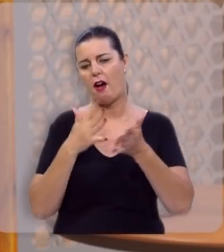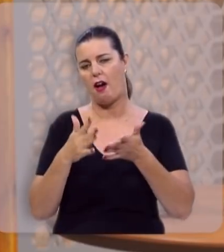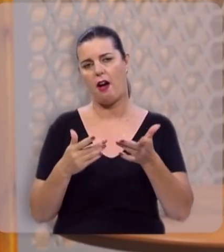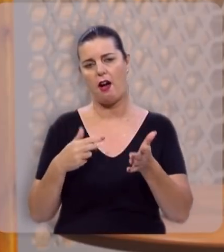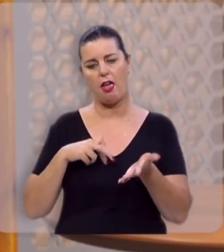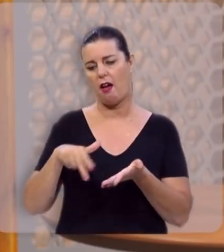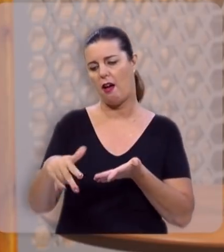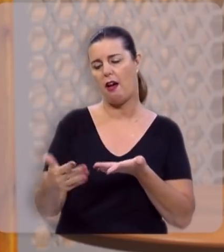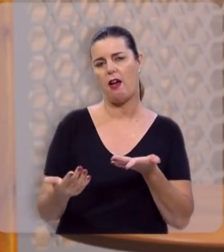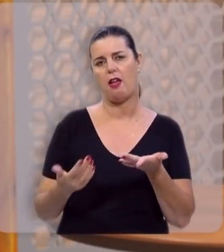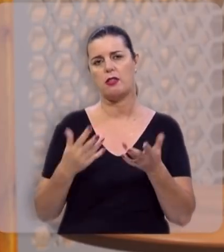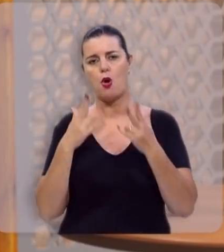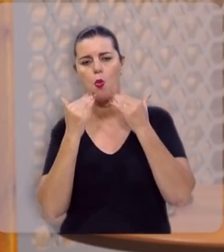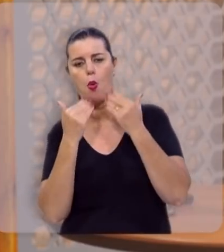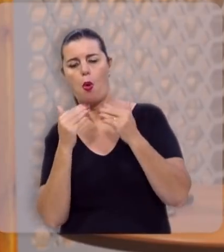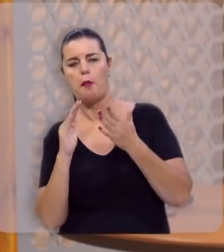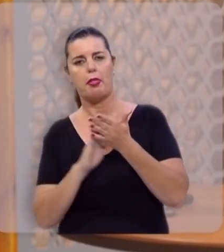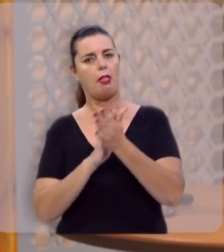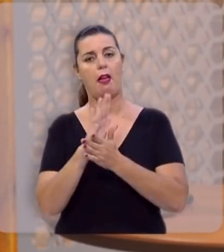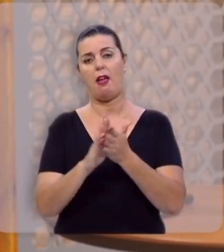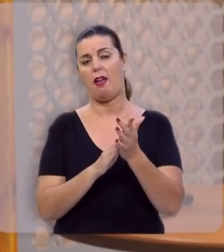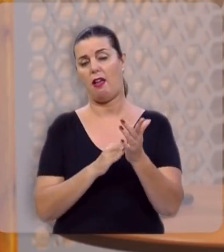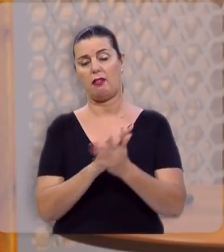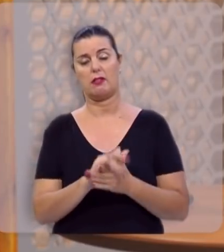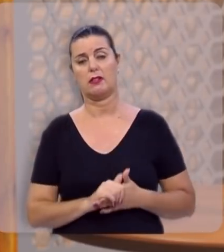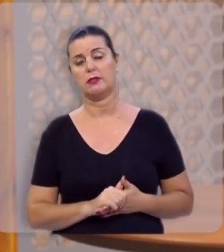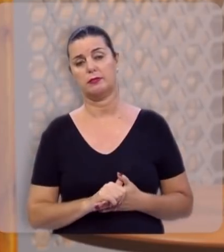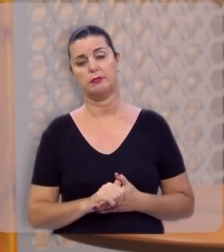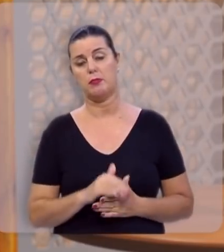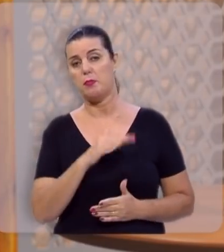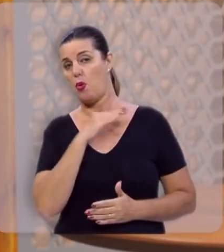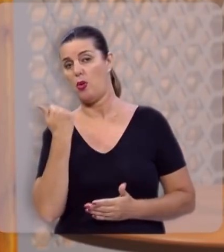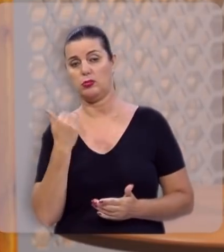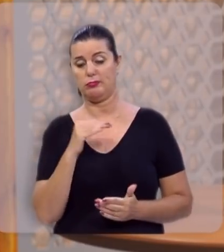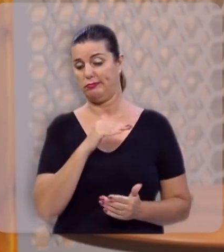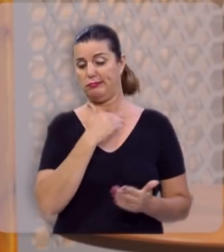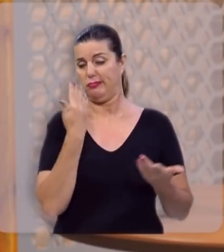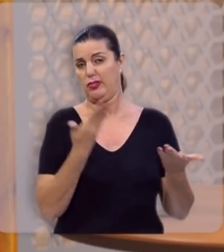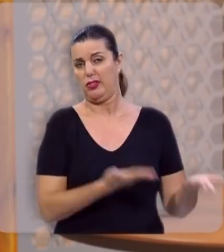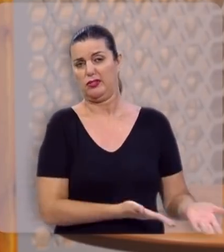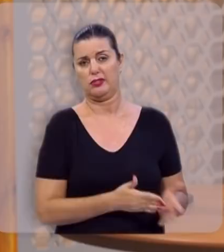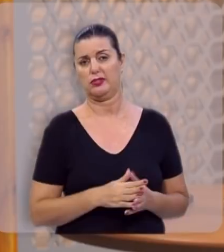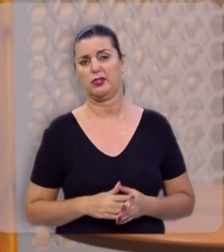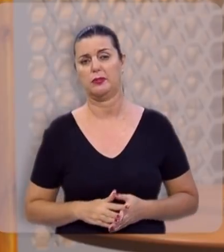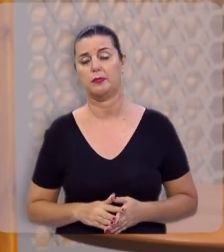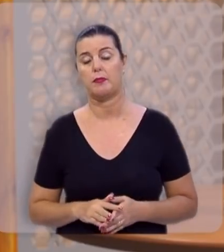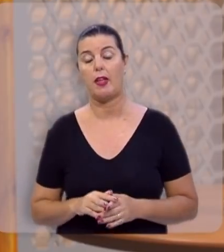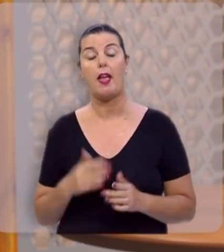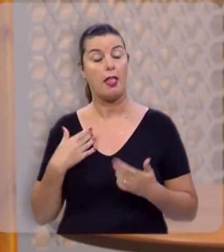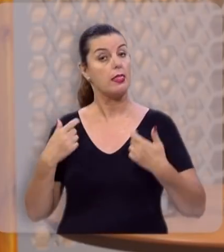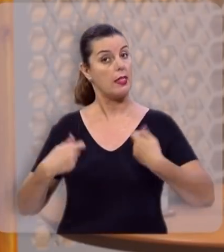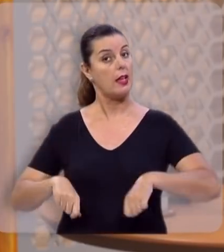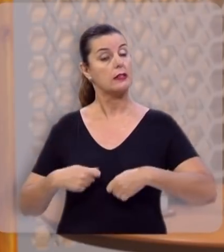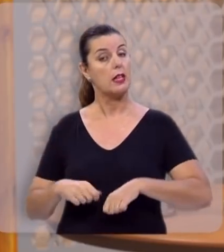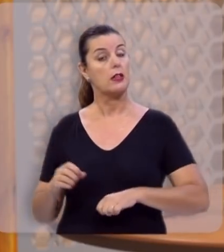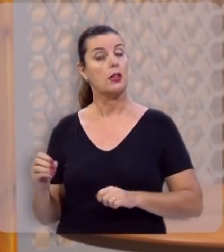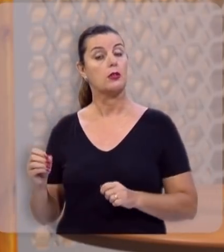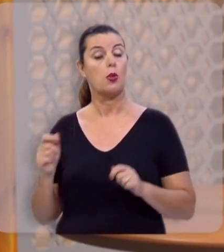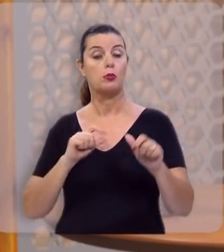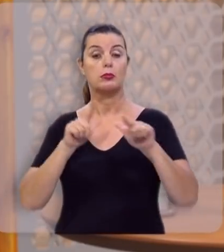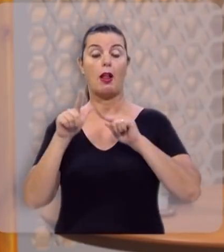anda, morto não come, morto não se relaciona, morto é morto. Então é necessário uma